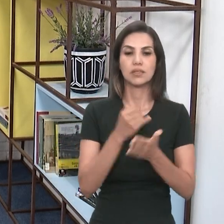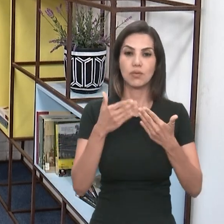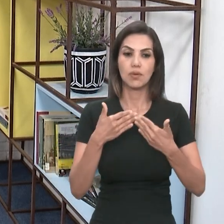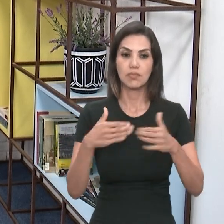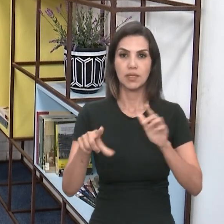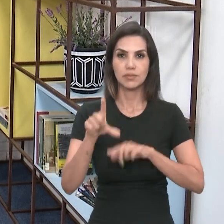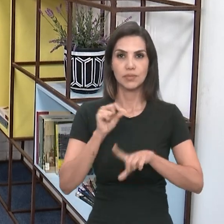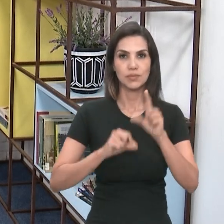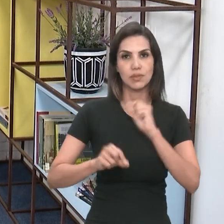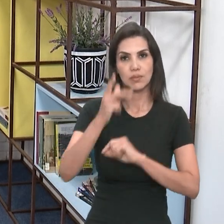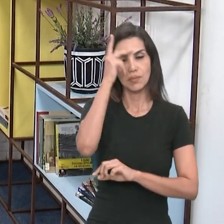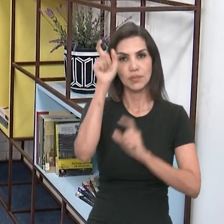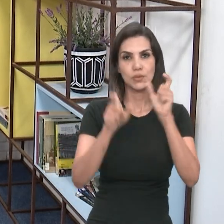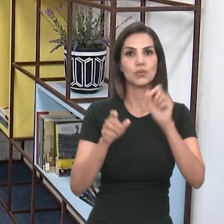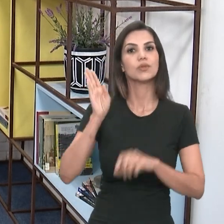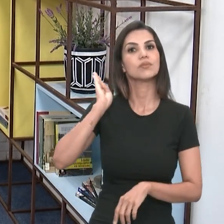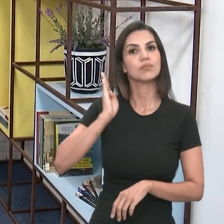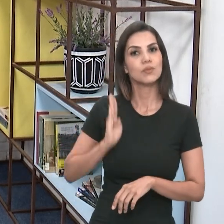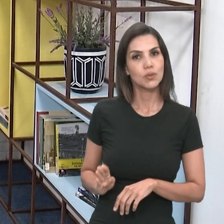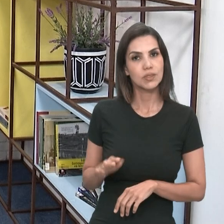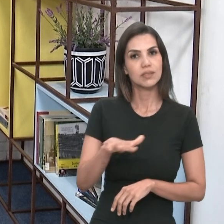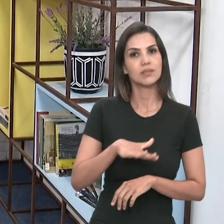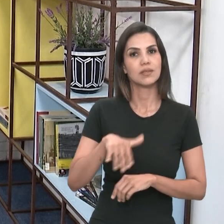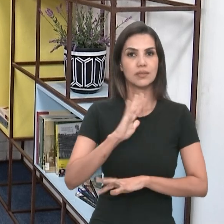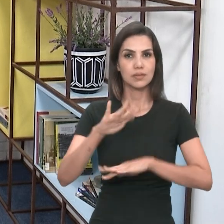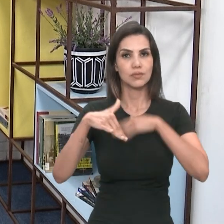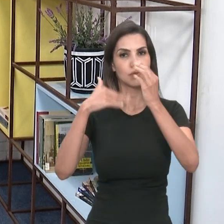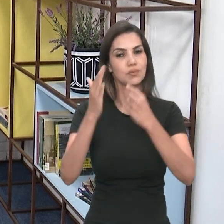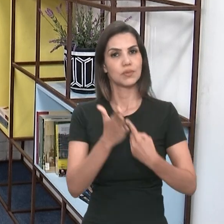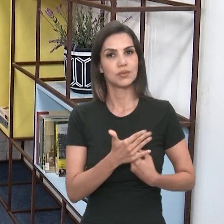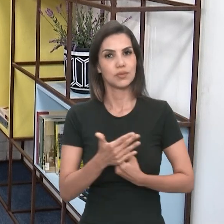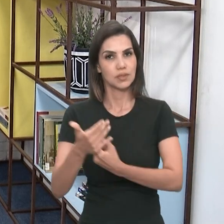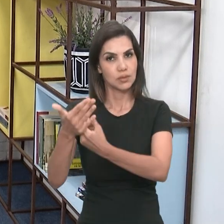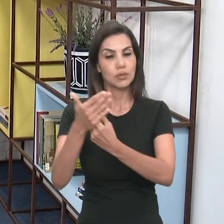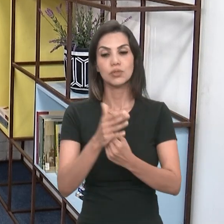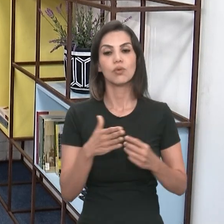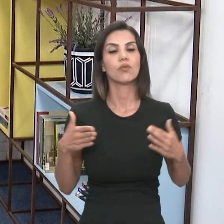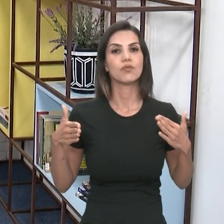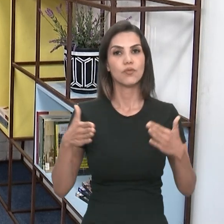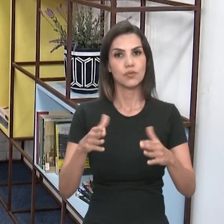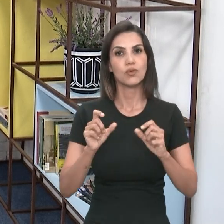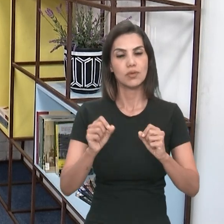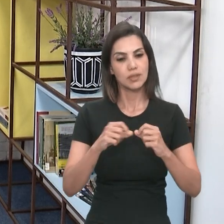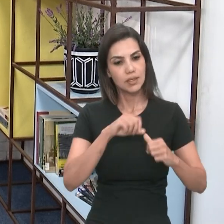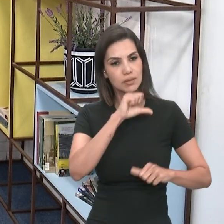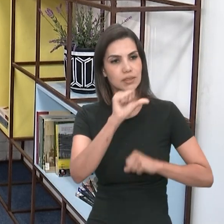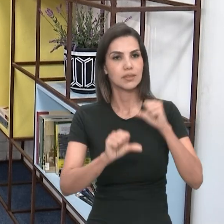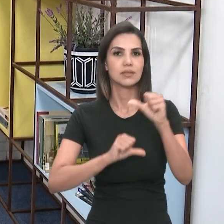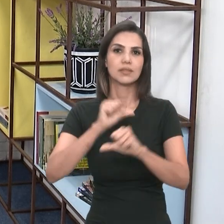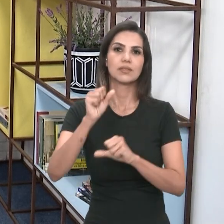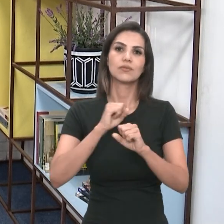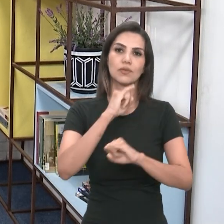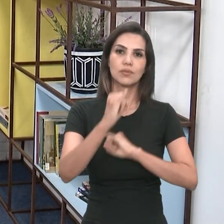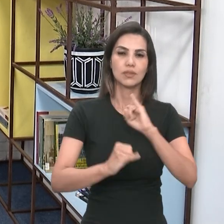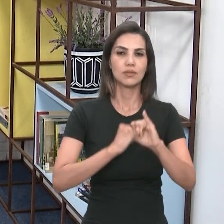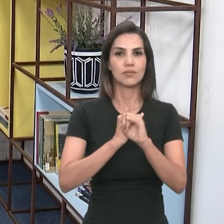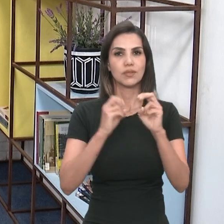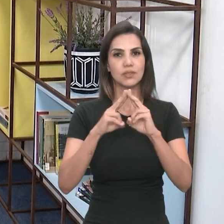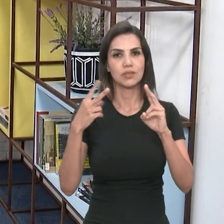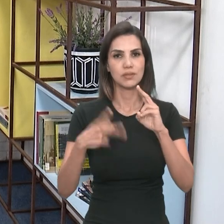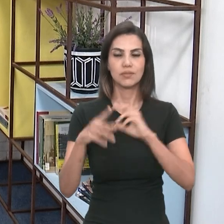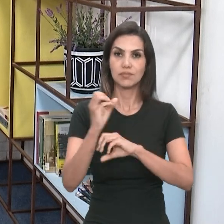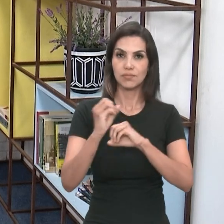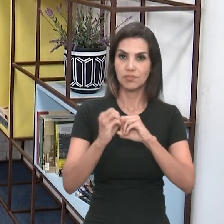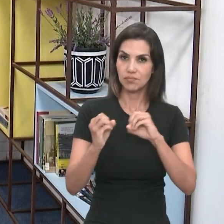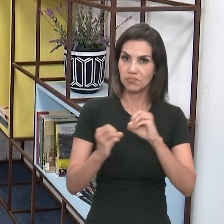de bolsista em desenvolvimento tecnológico, com foco na transformação digital da UFG.